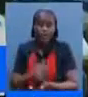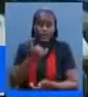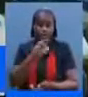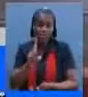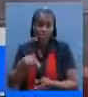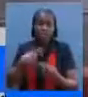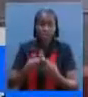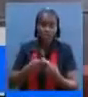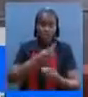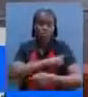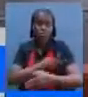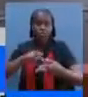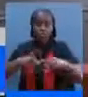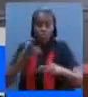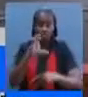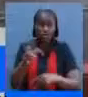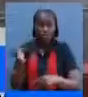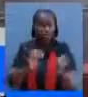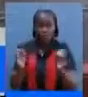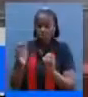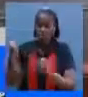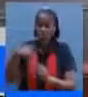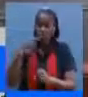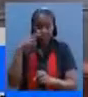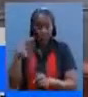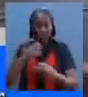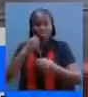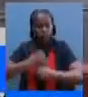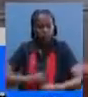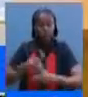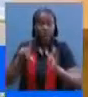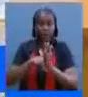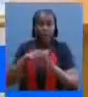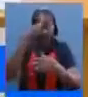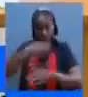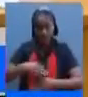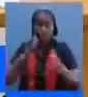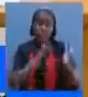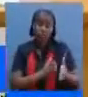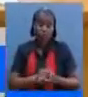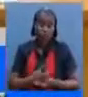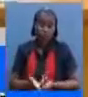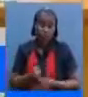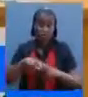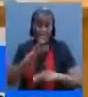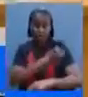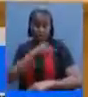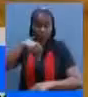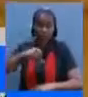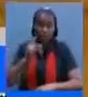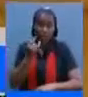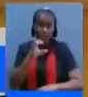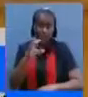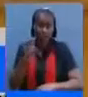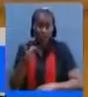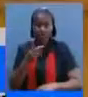26 anos de poder autárquico no país, nunca chegou a haver um suporte legal que garantisse os direitos da oposição. Por isso, a bancada do PAICV